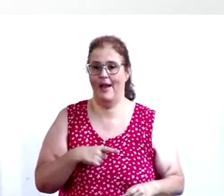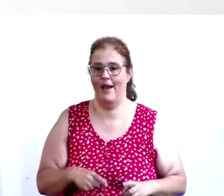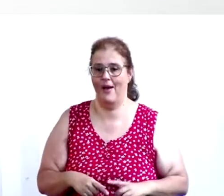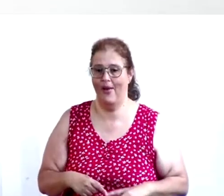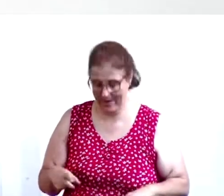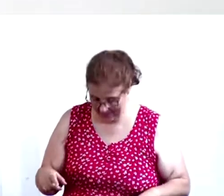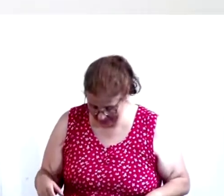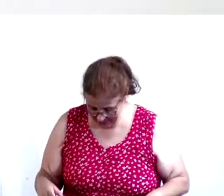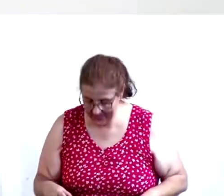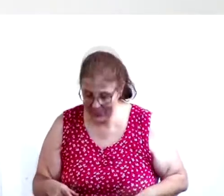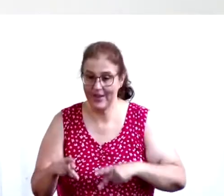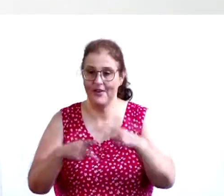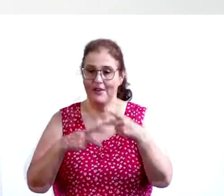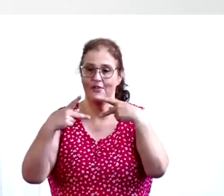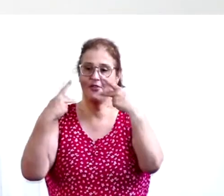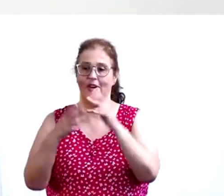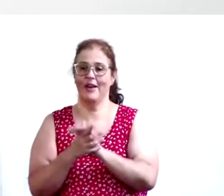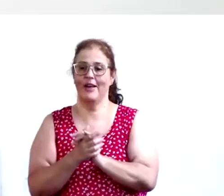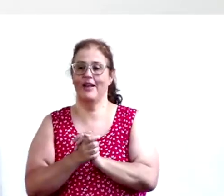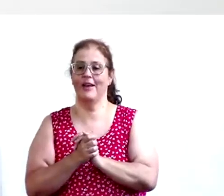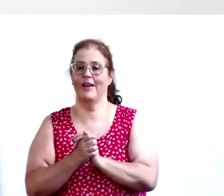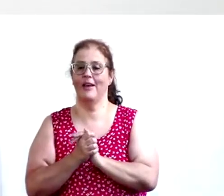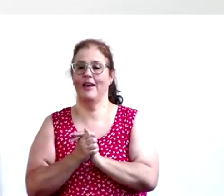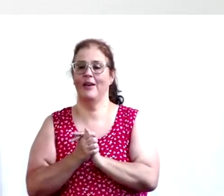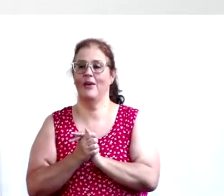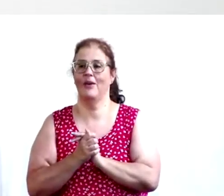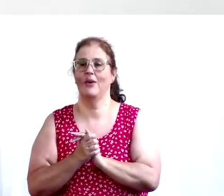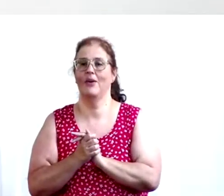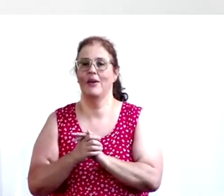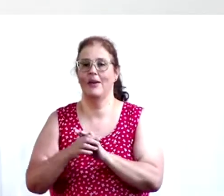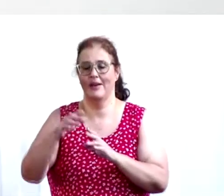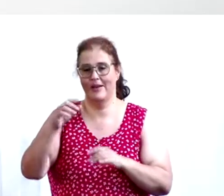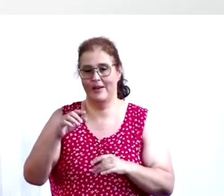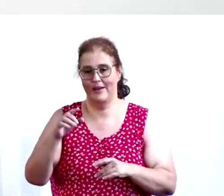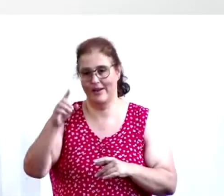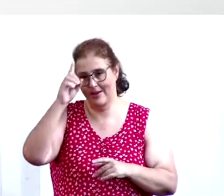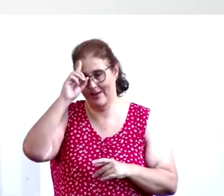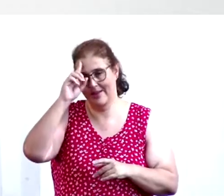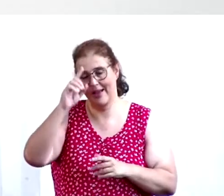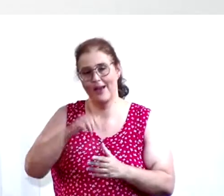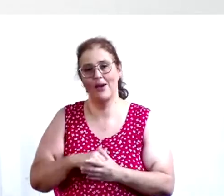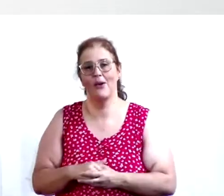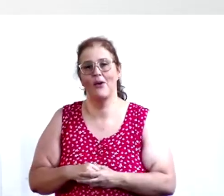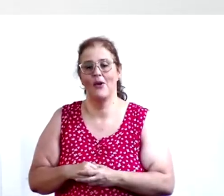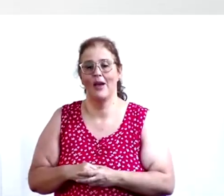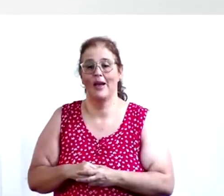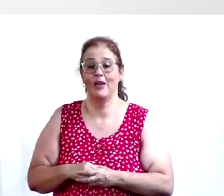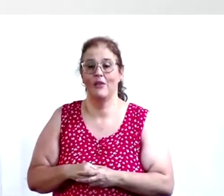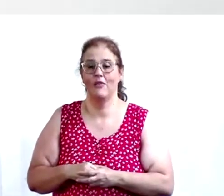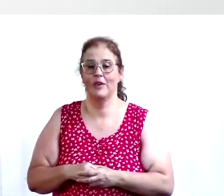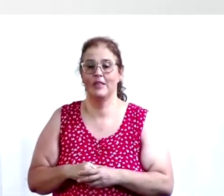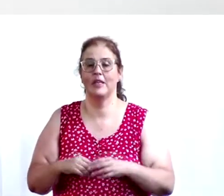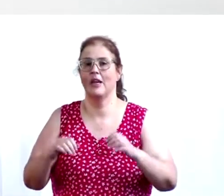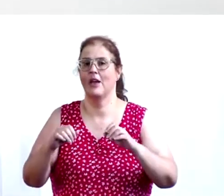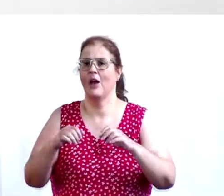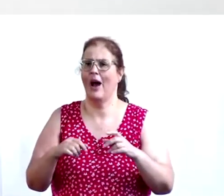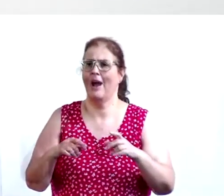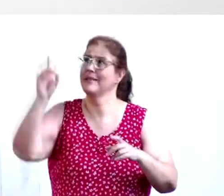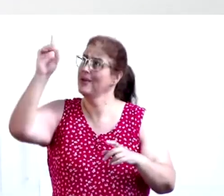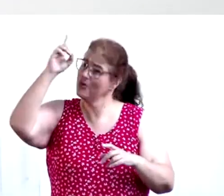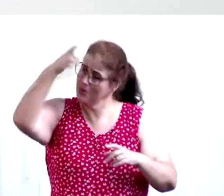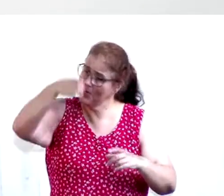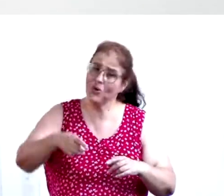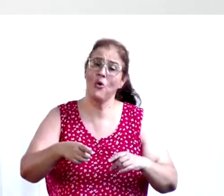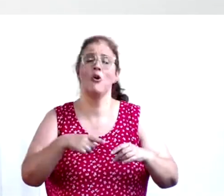Moisés fala, relembra. Esse é o Deus do seu povo, povo separado,